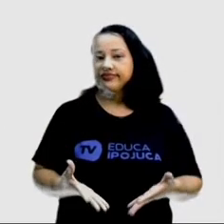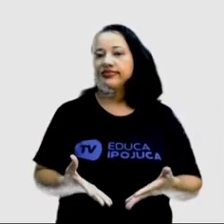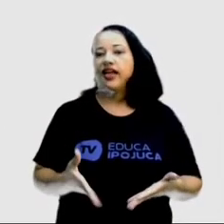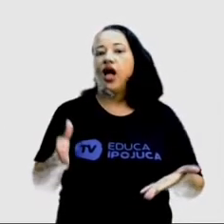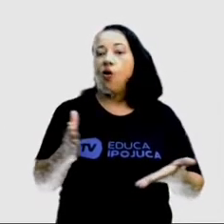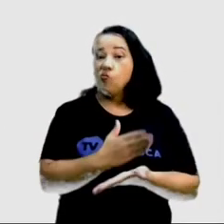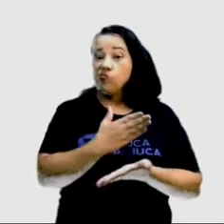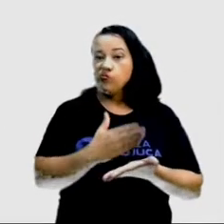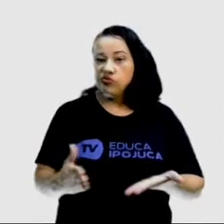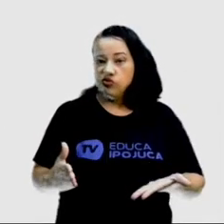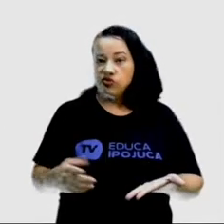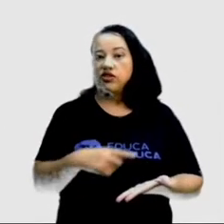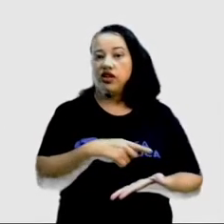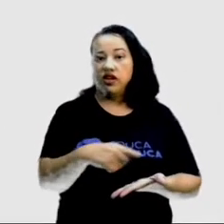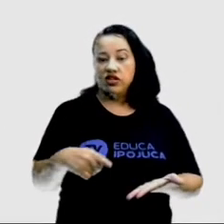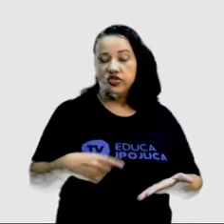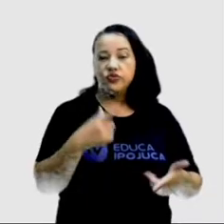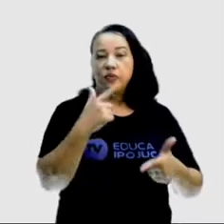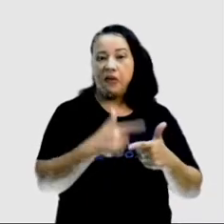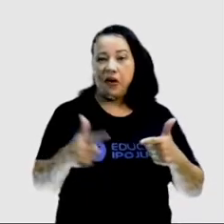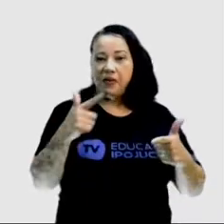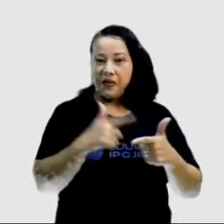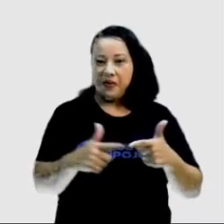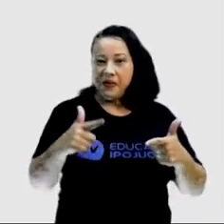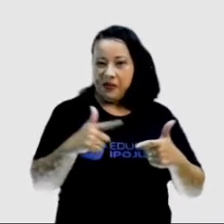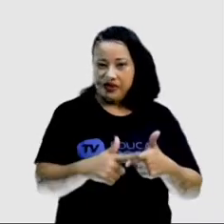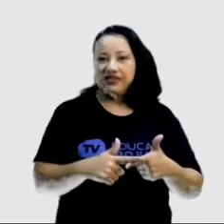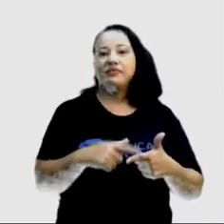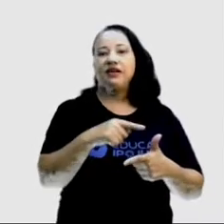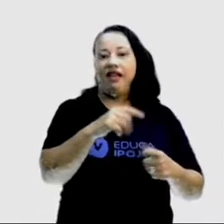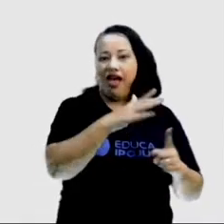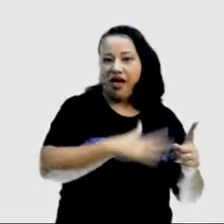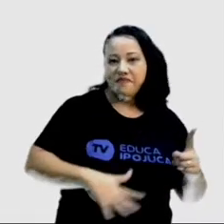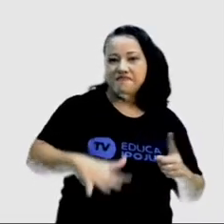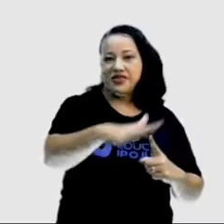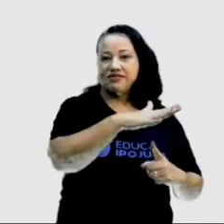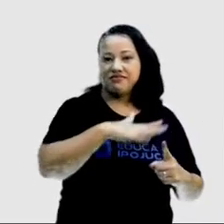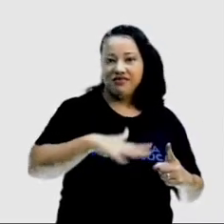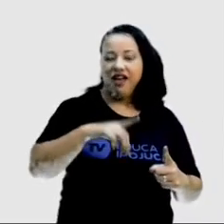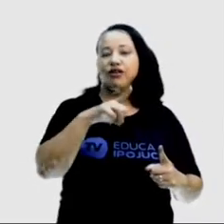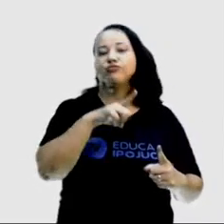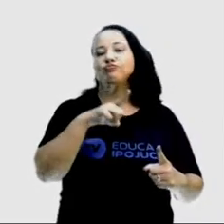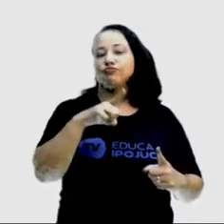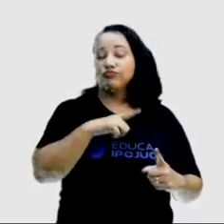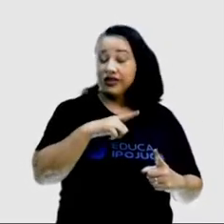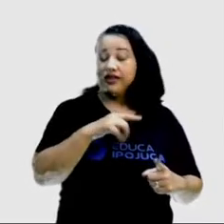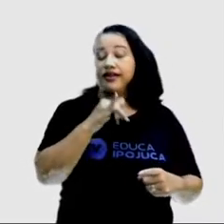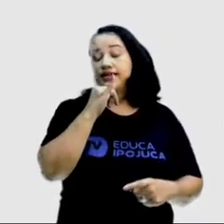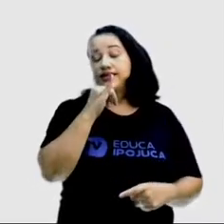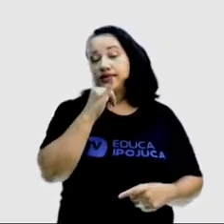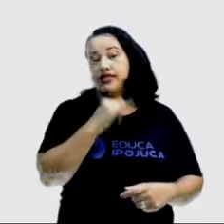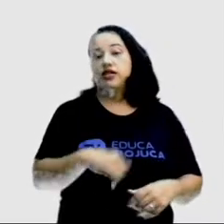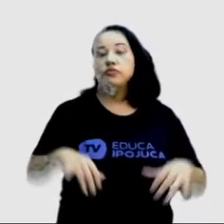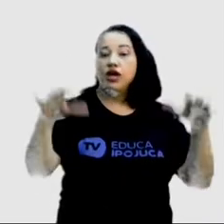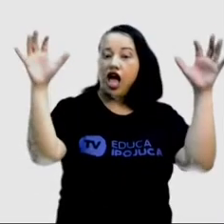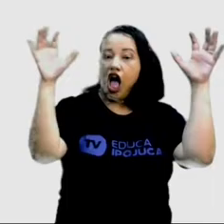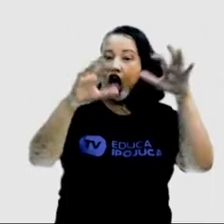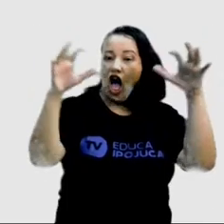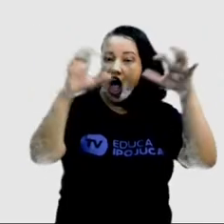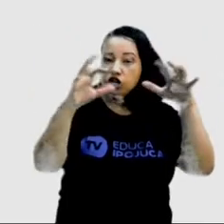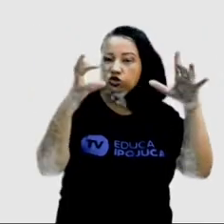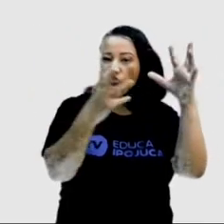alguns problemas ambientais que existem lá na Europa e eles são constantes: chuva ácida,